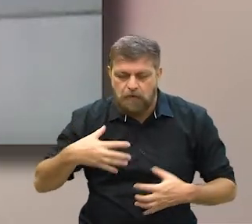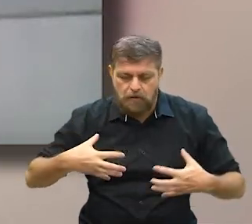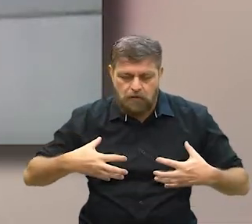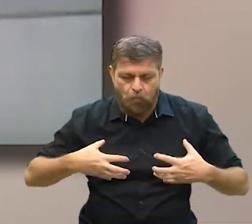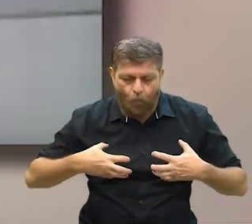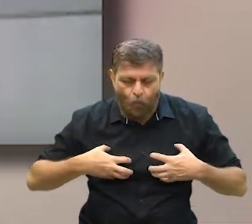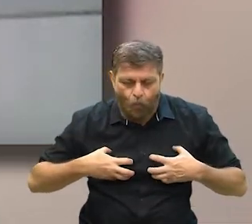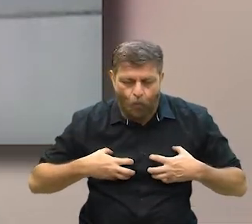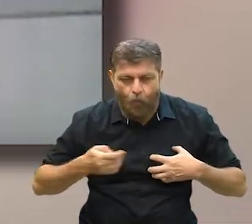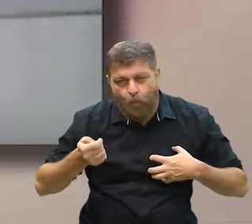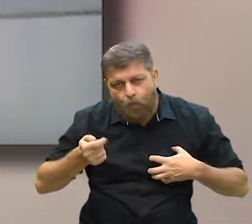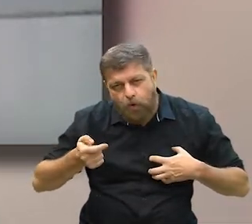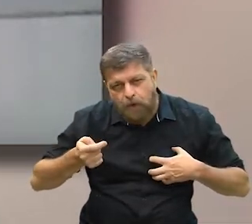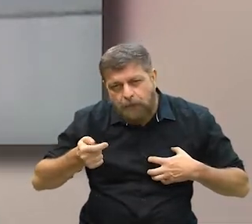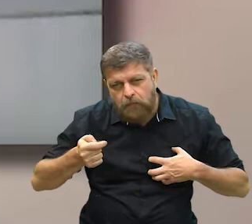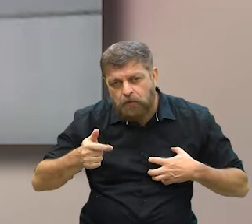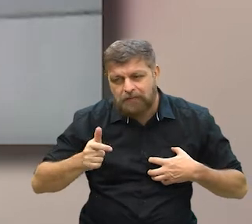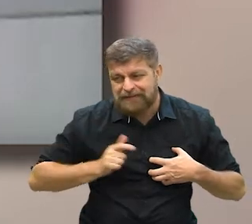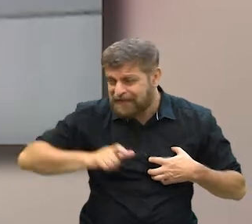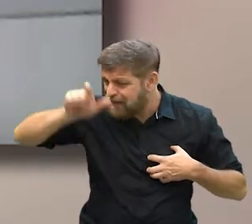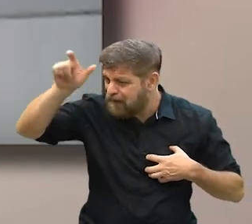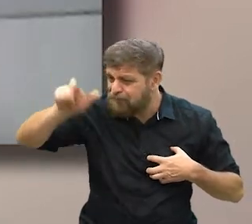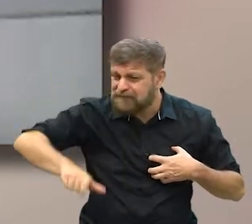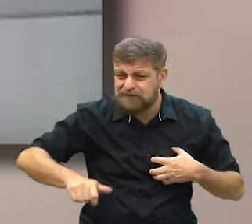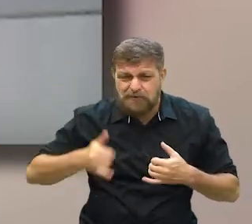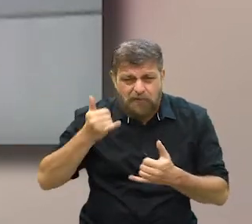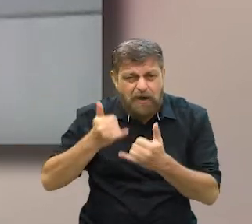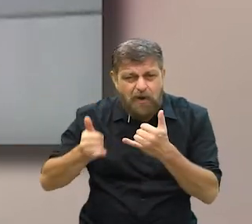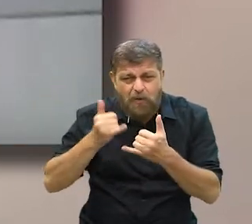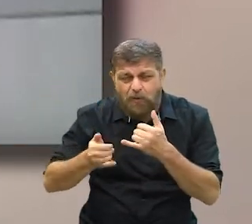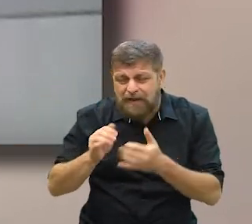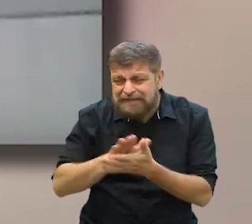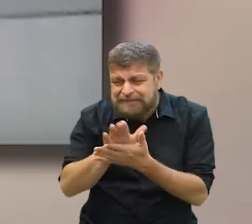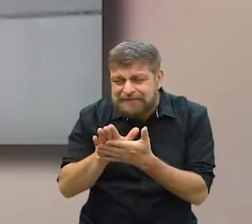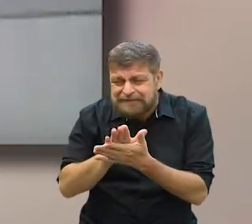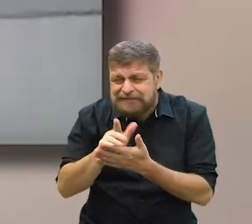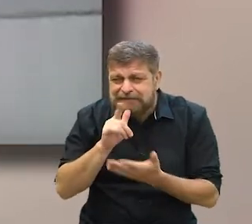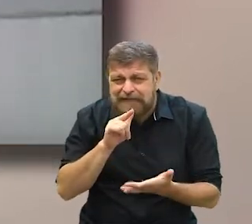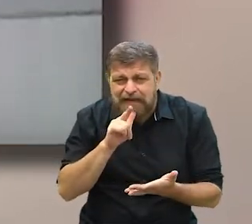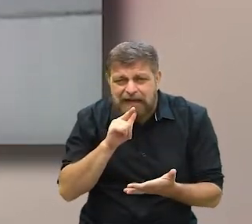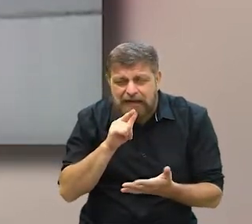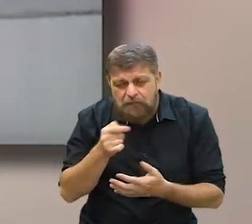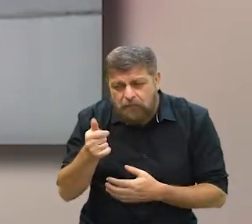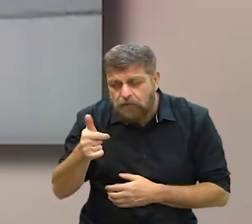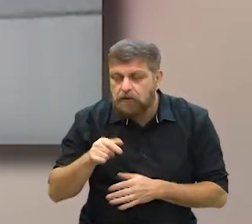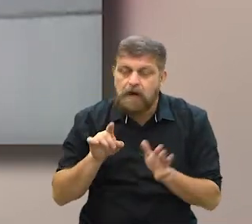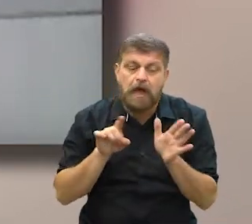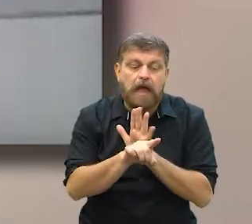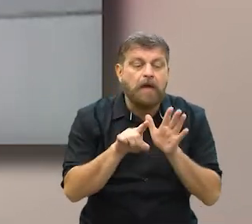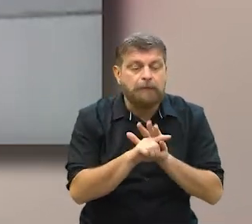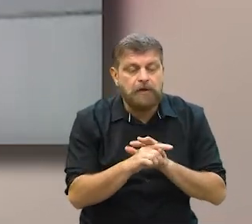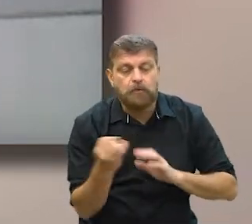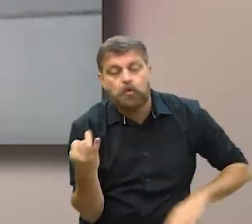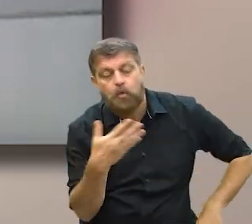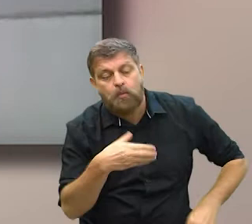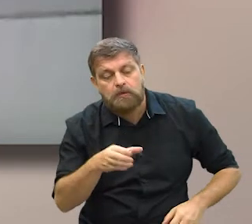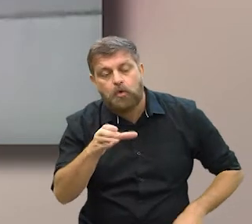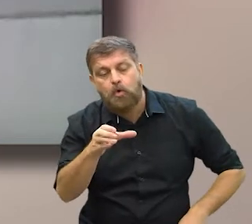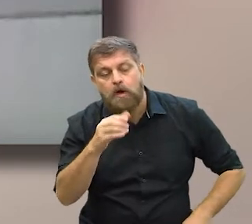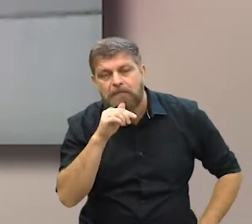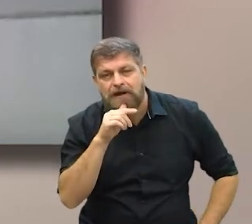é incrível, tem gente que toma muito pouco, né? Um negócio assim impressionante mesmo. Quantos copos de água a senhora toma por